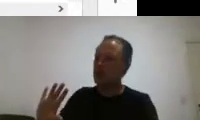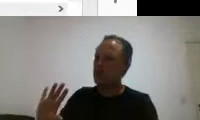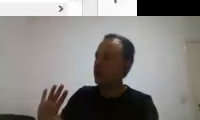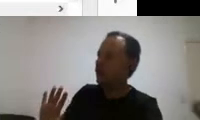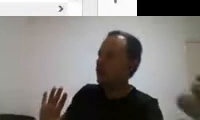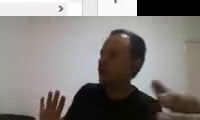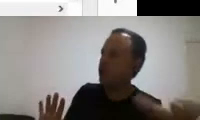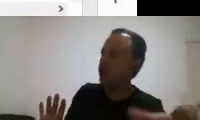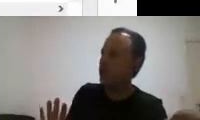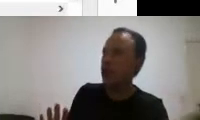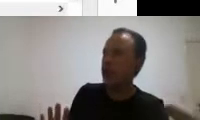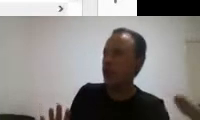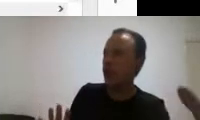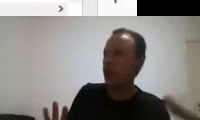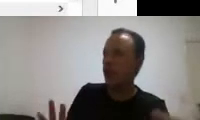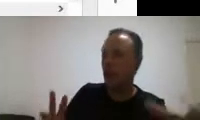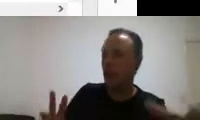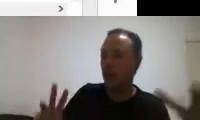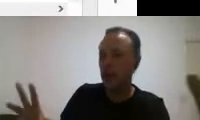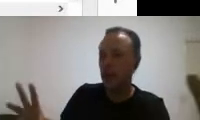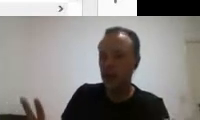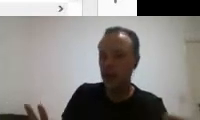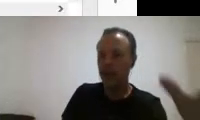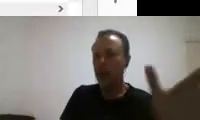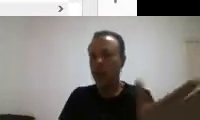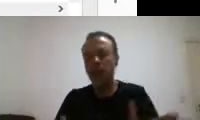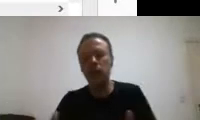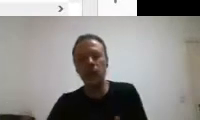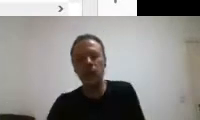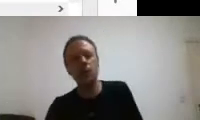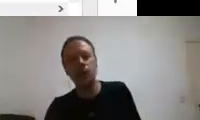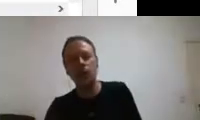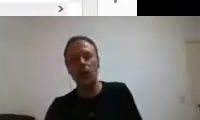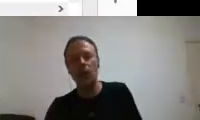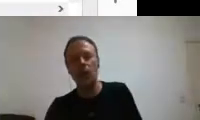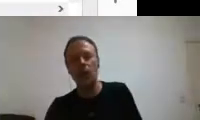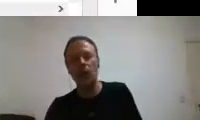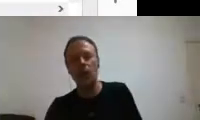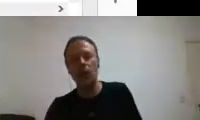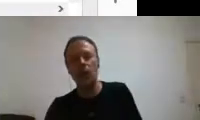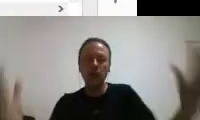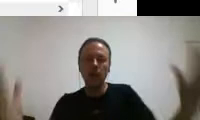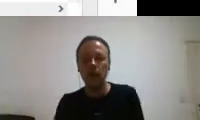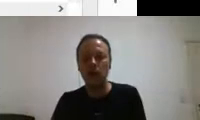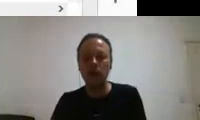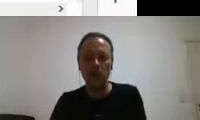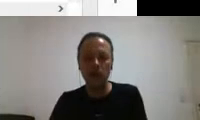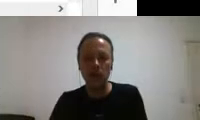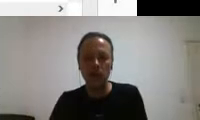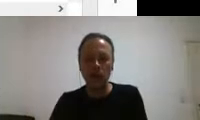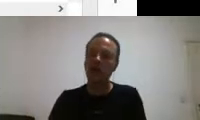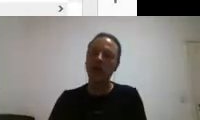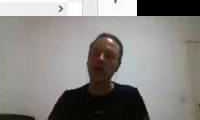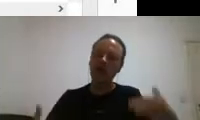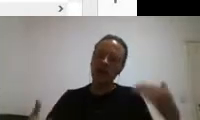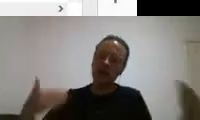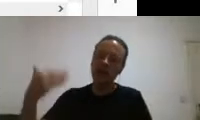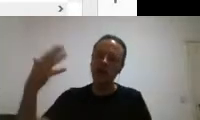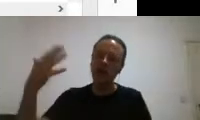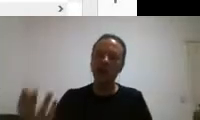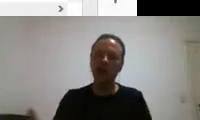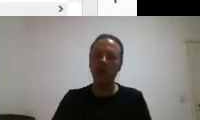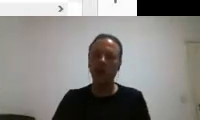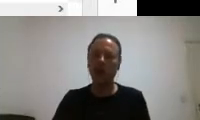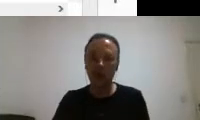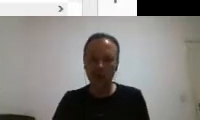gente não entende como tabela ou entidade. Primeiro vem os atributos. Eu vou reunindo os atributos,